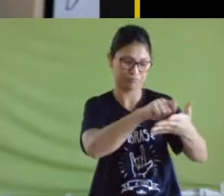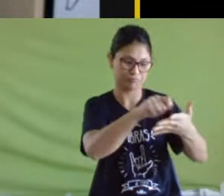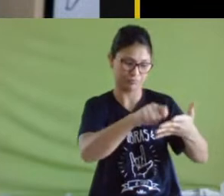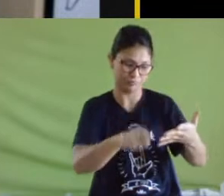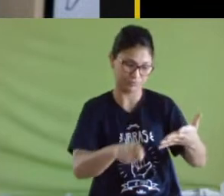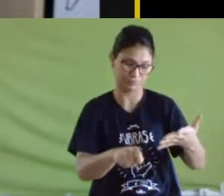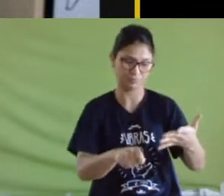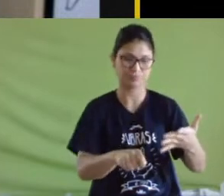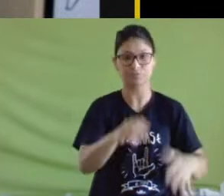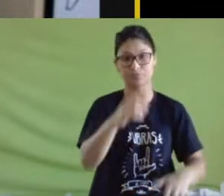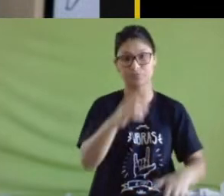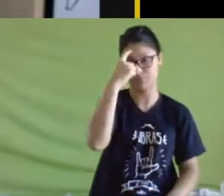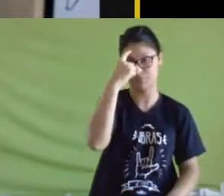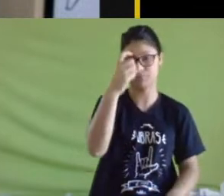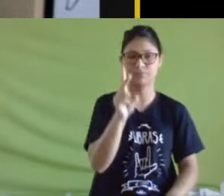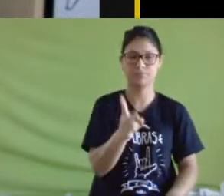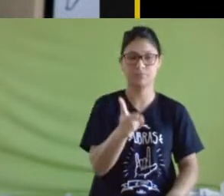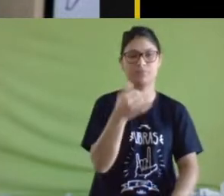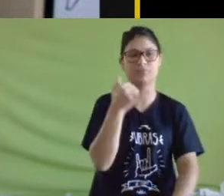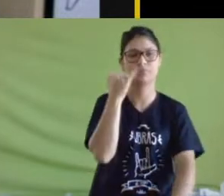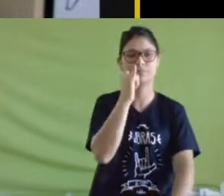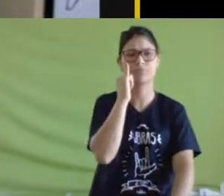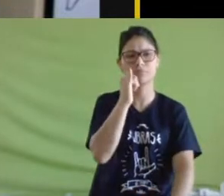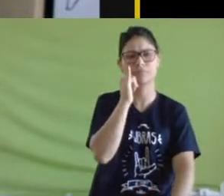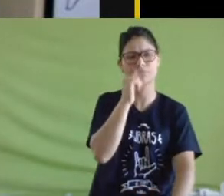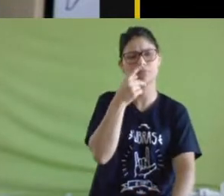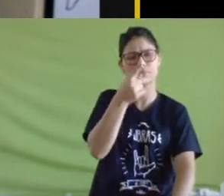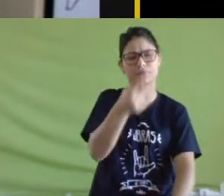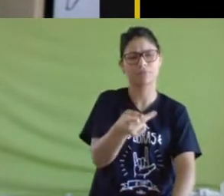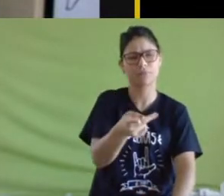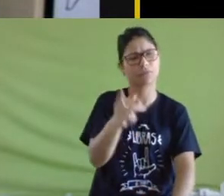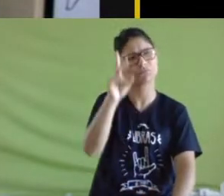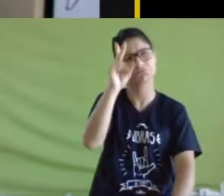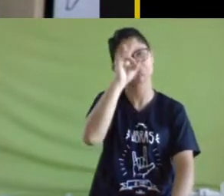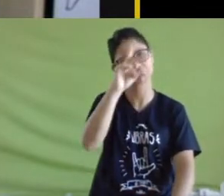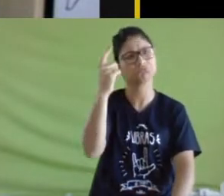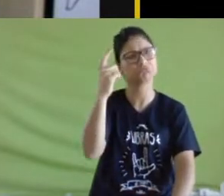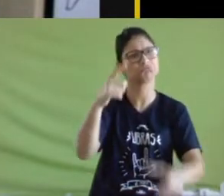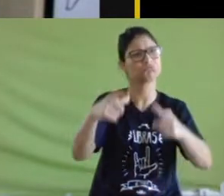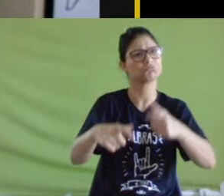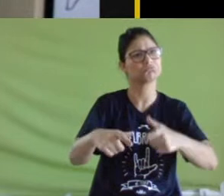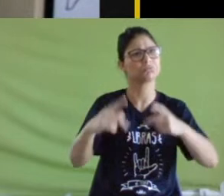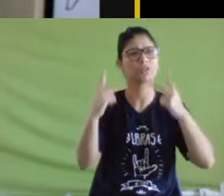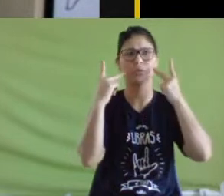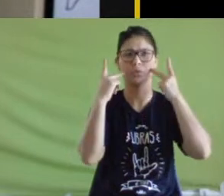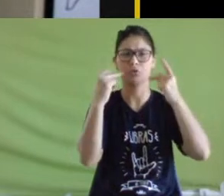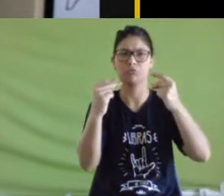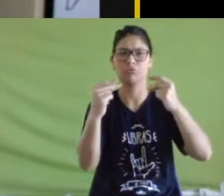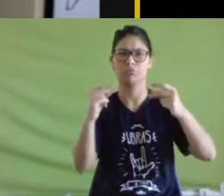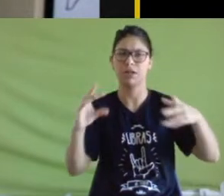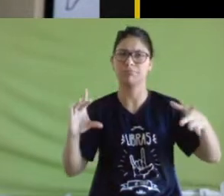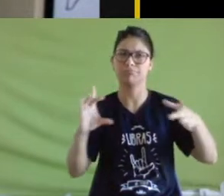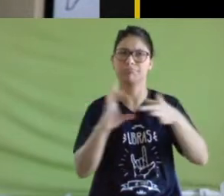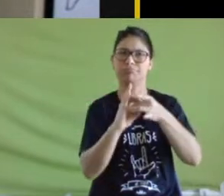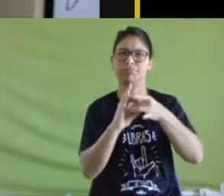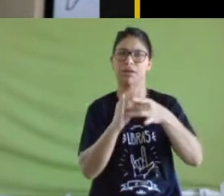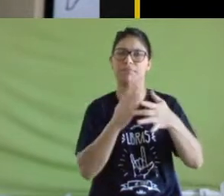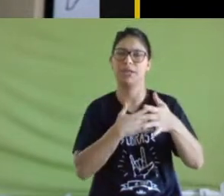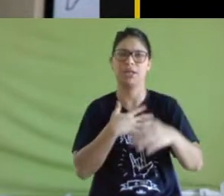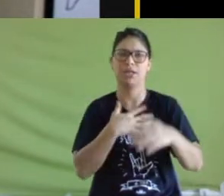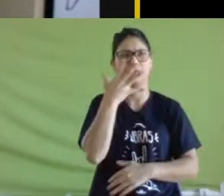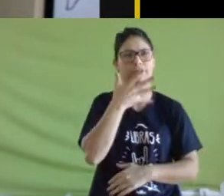eu vou falar, eu lembro um lugar comum para compor a minha fala. O